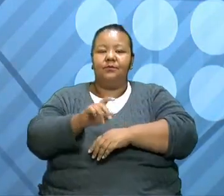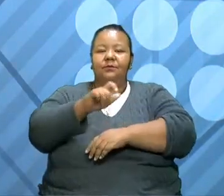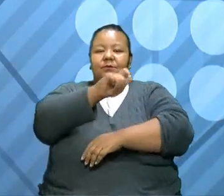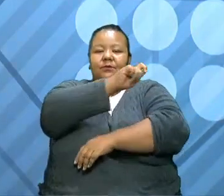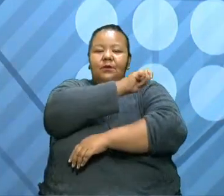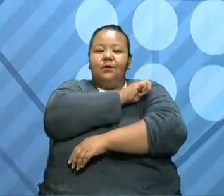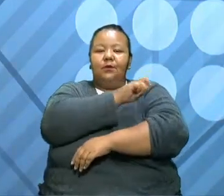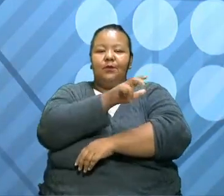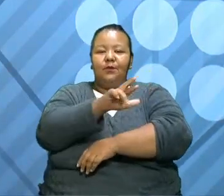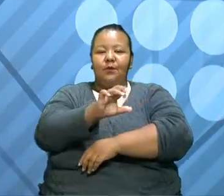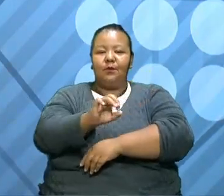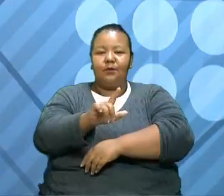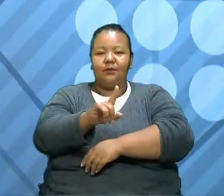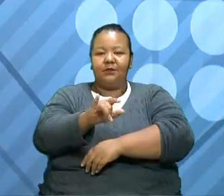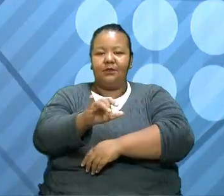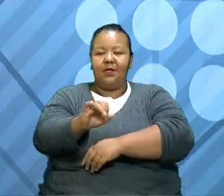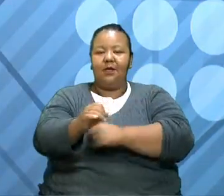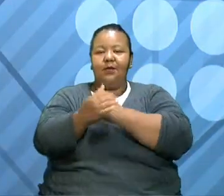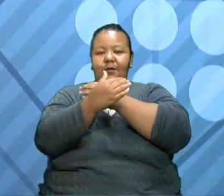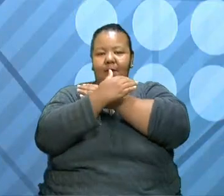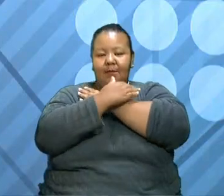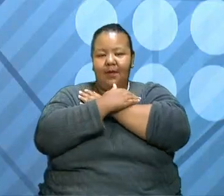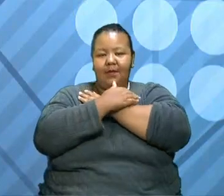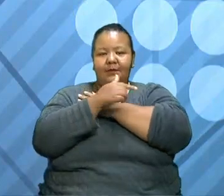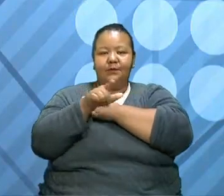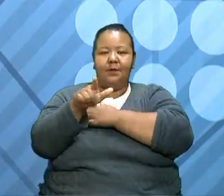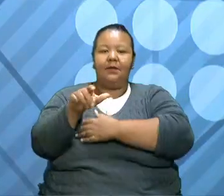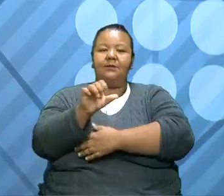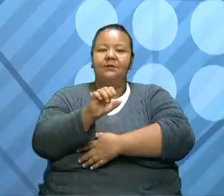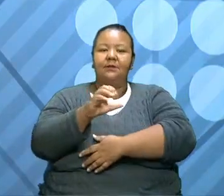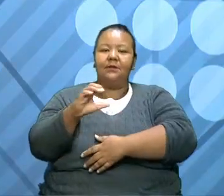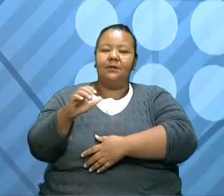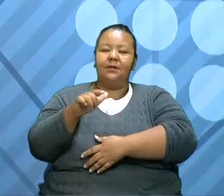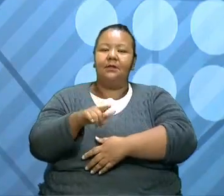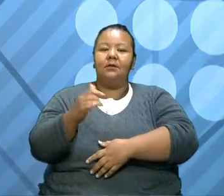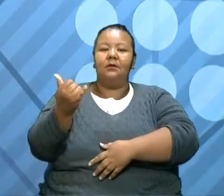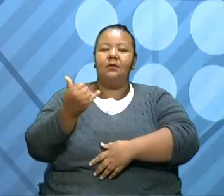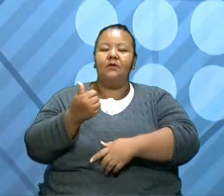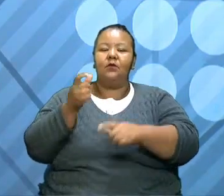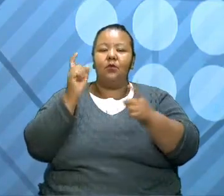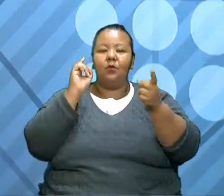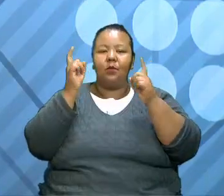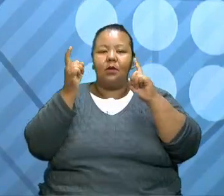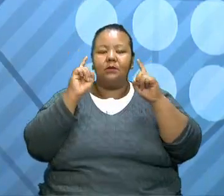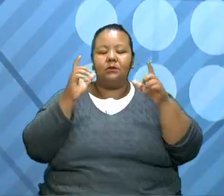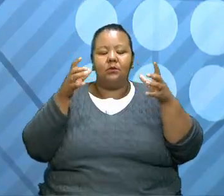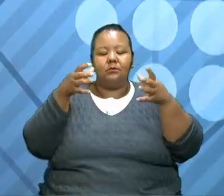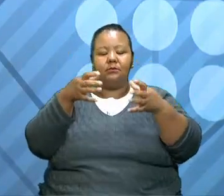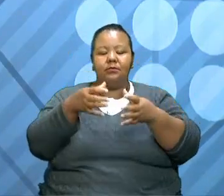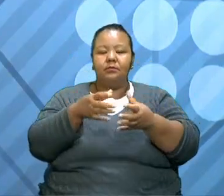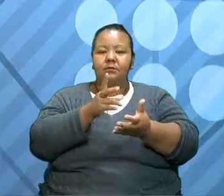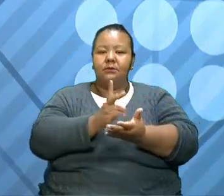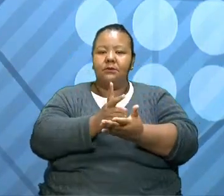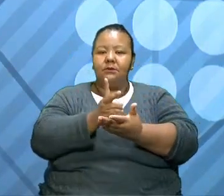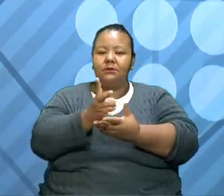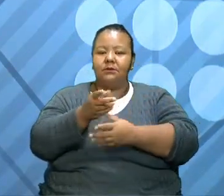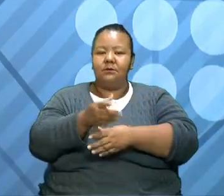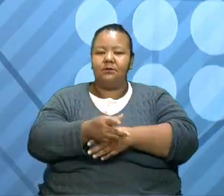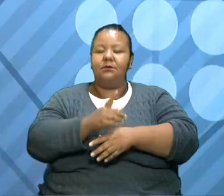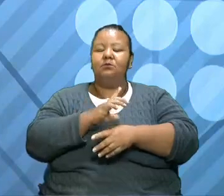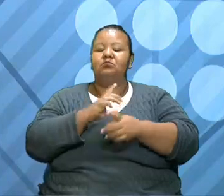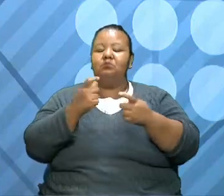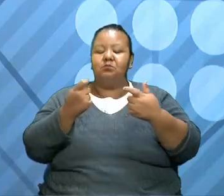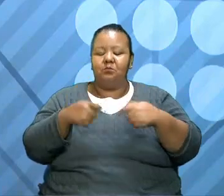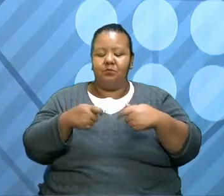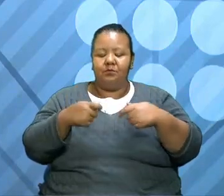Um abraço forte para você, Rogério, de Concórdia, Santa Catarina. Fala assim, ó, reuniões coletivas e periódicas. Precisamos sim,